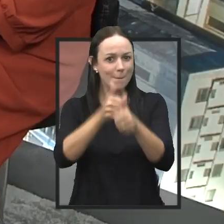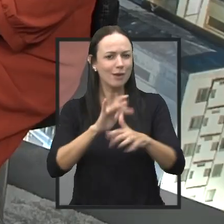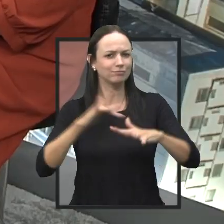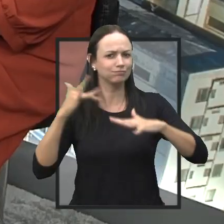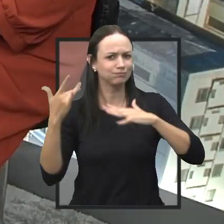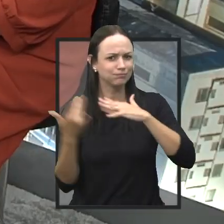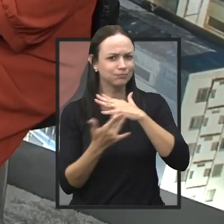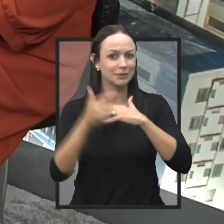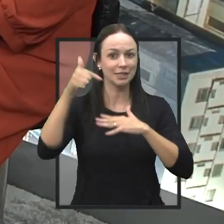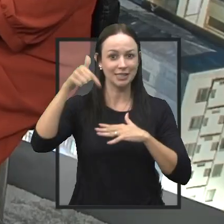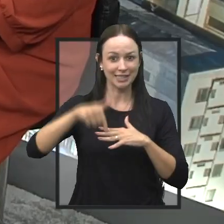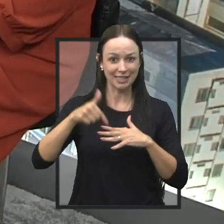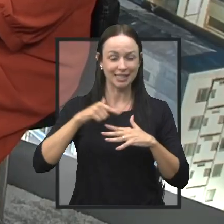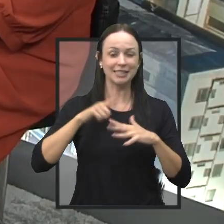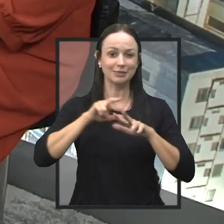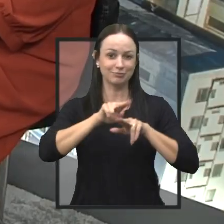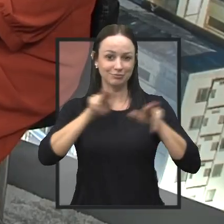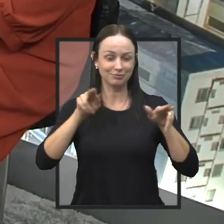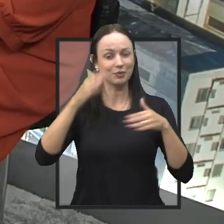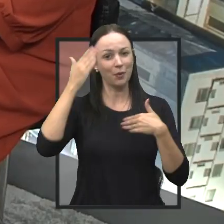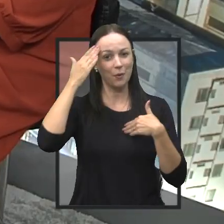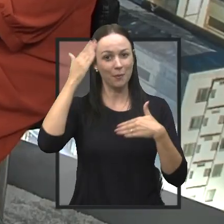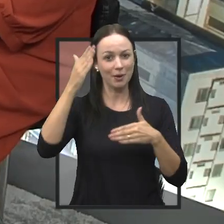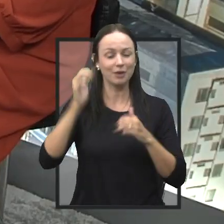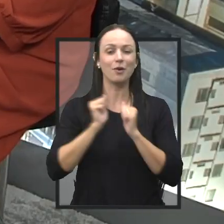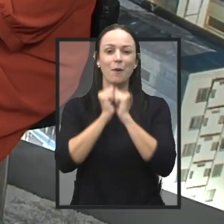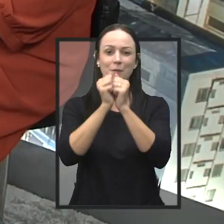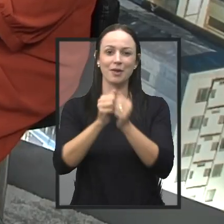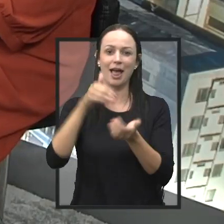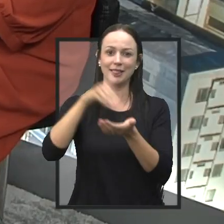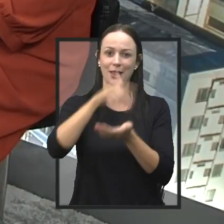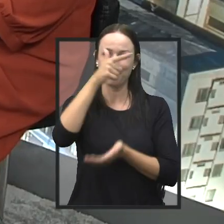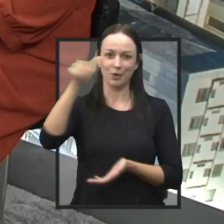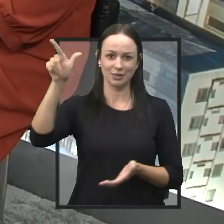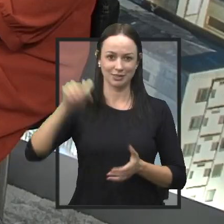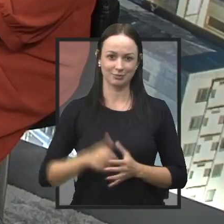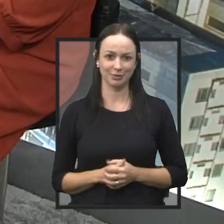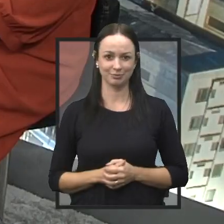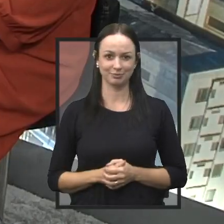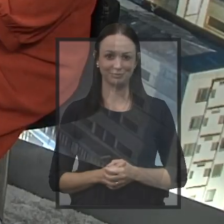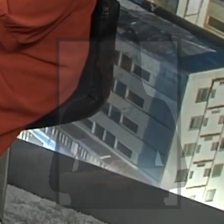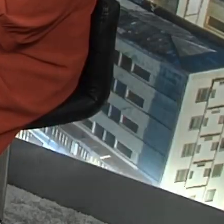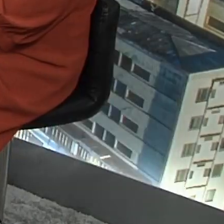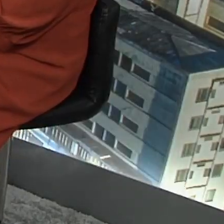pelas redes sociais ou aqui em nossos canais. Obrigado pela sua companhia e até a próxima.